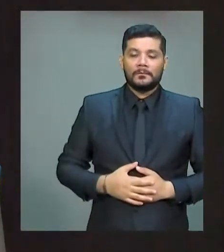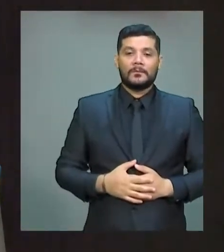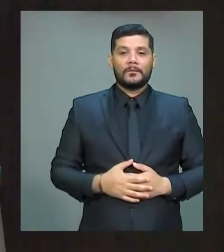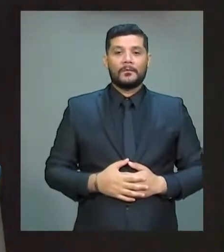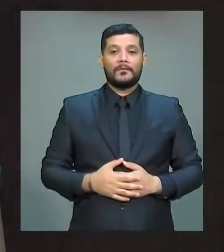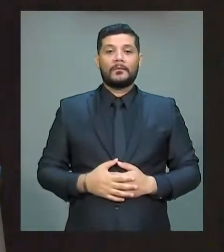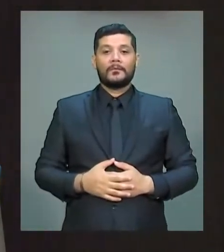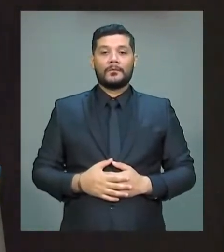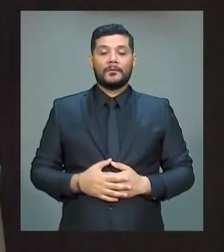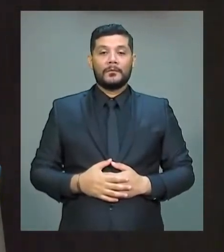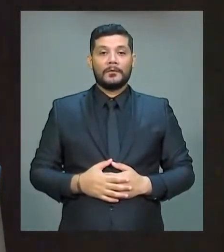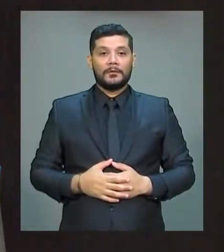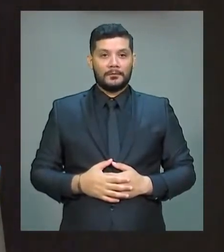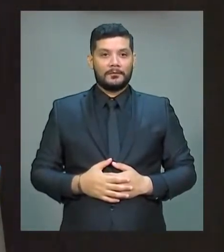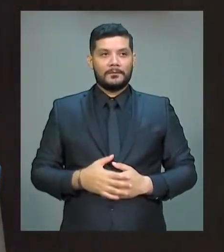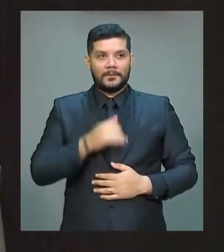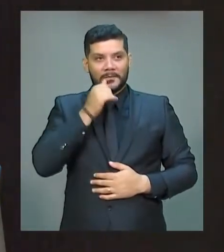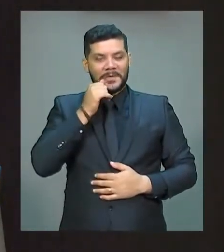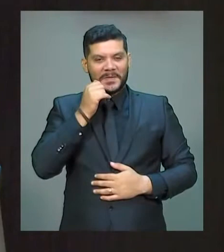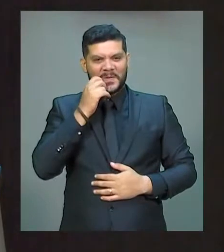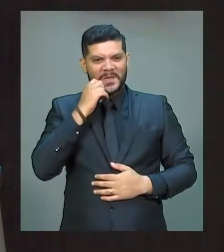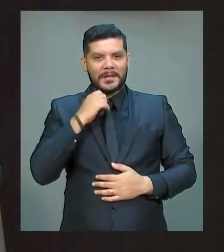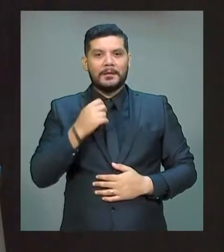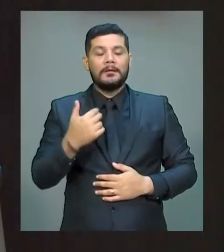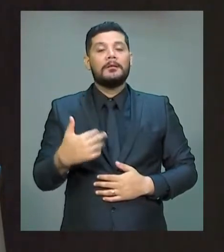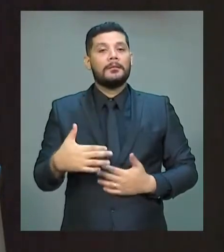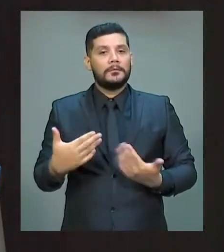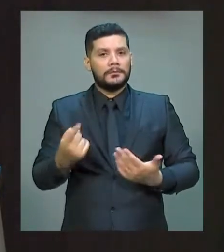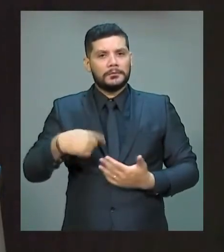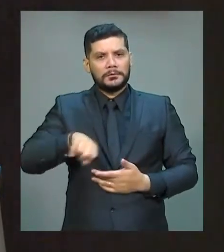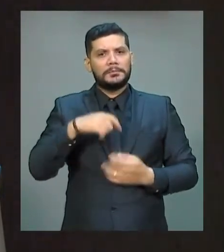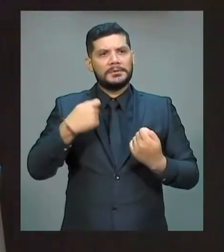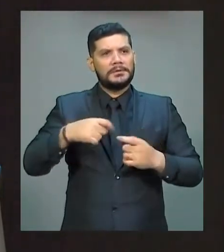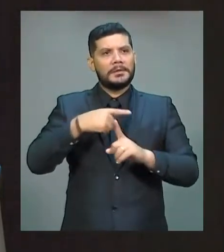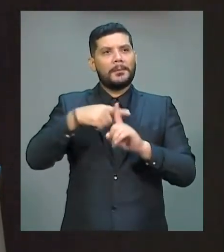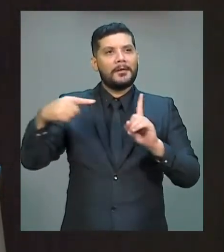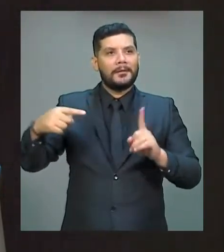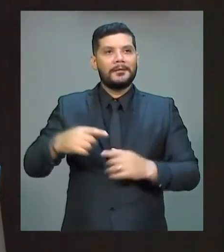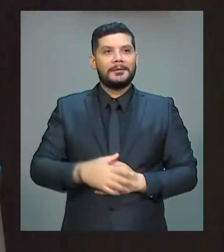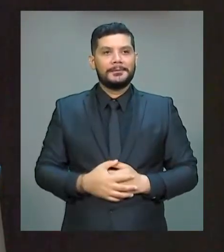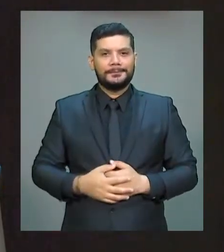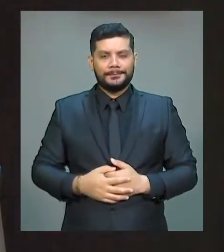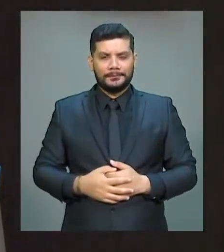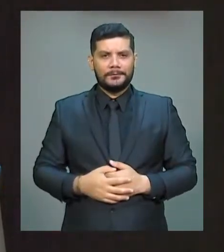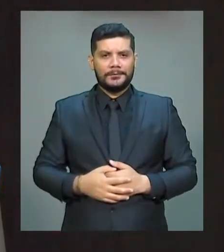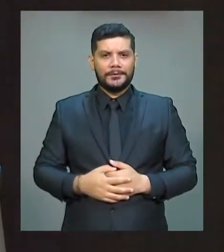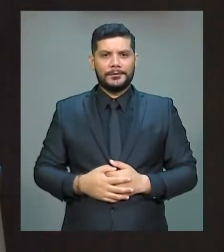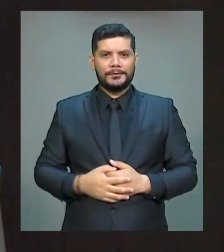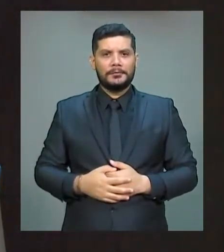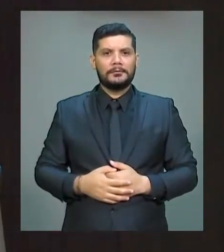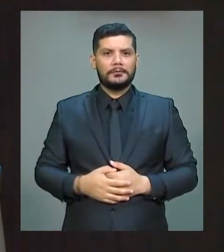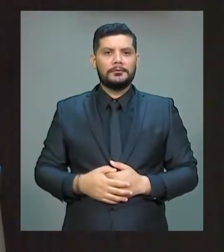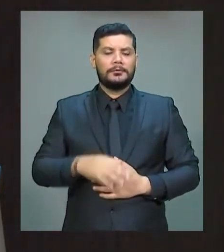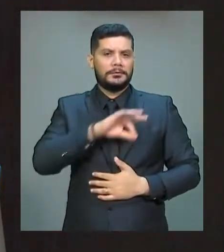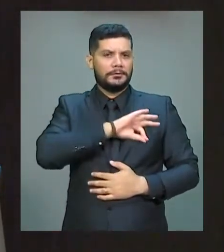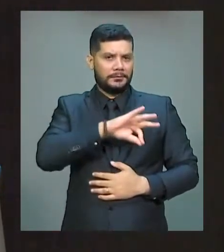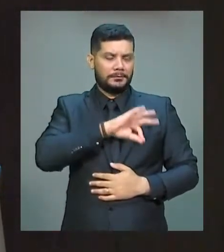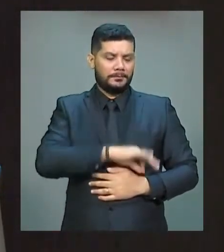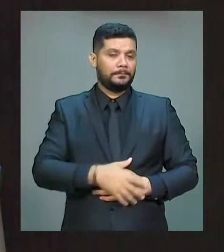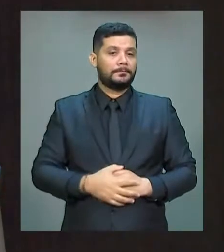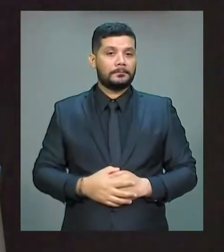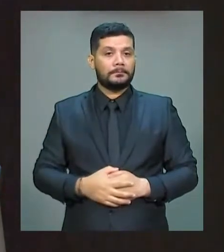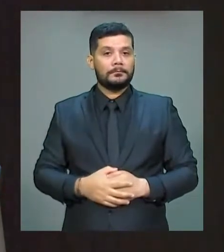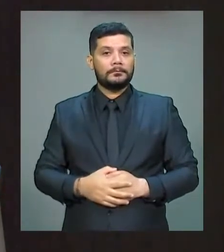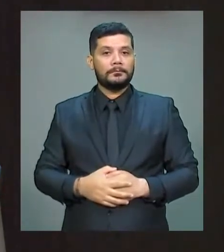emergência. Nós precisamos chegar a pelo menos metade do salário mínimo para